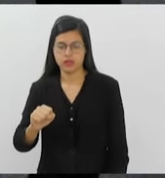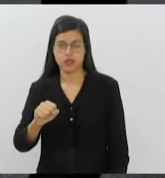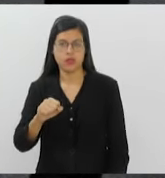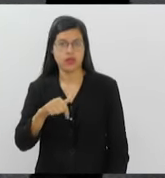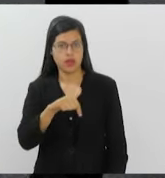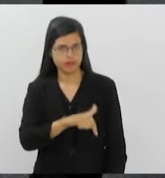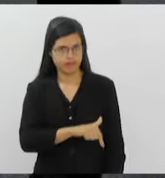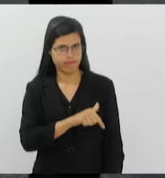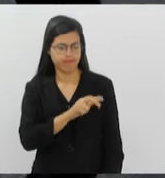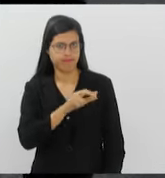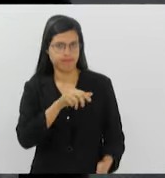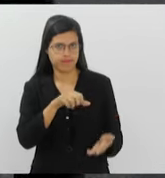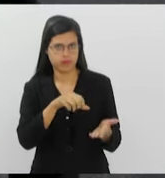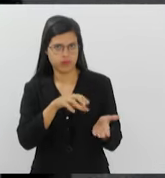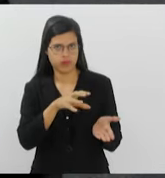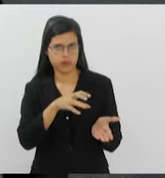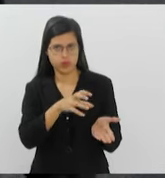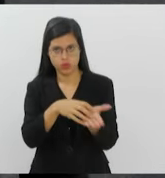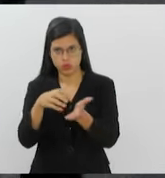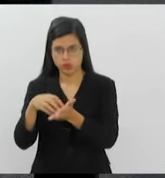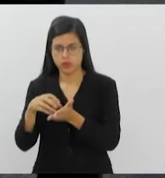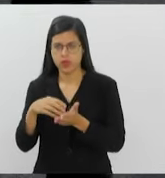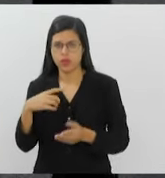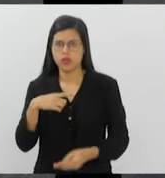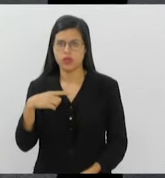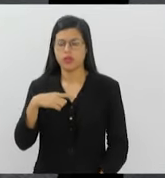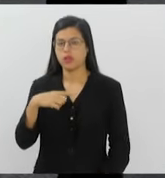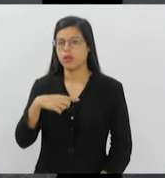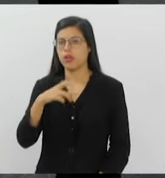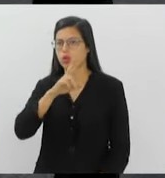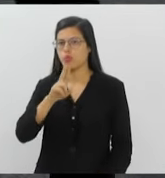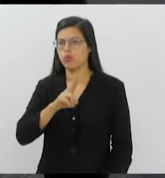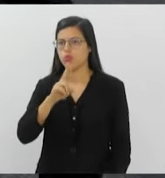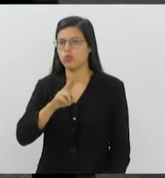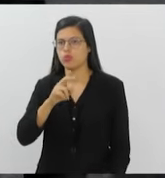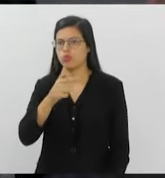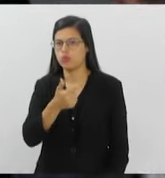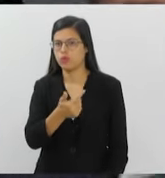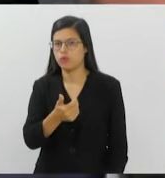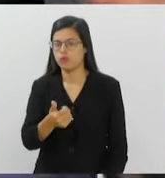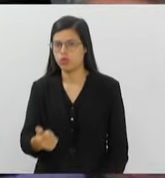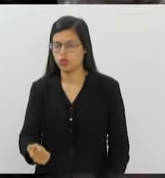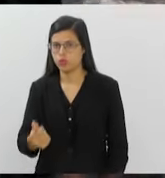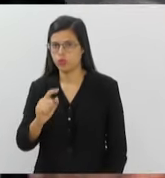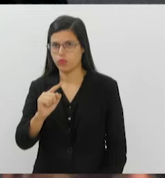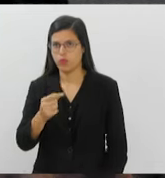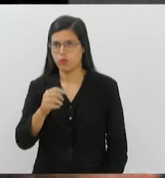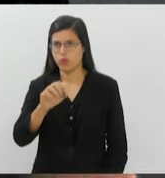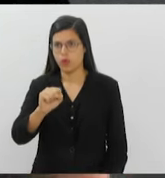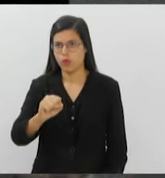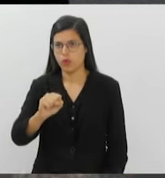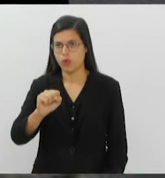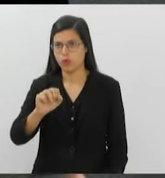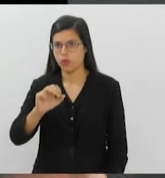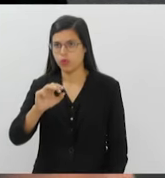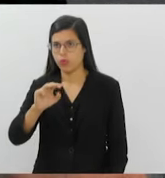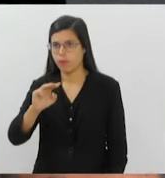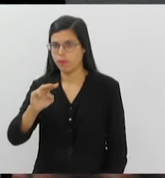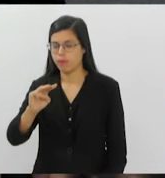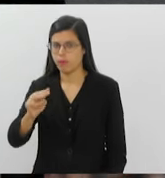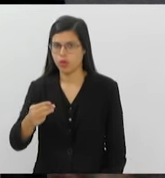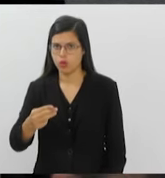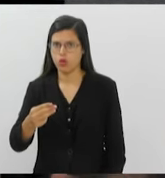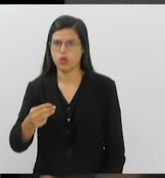usinas têm um consumo de gás natural estimado de 21,8 milhões de metros cúbicos